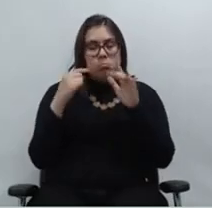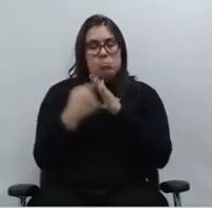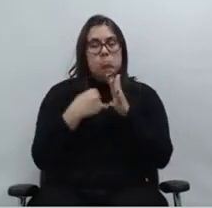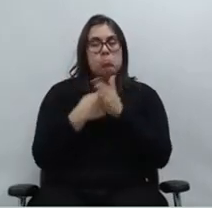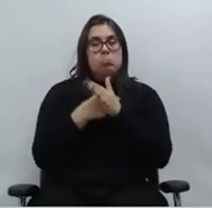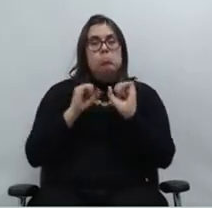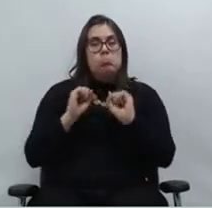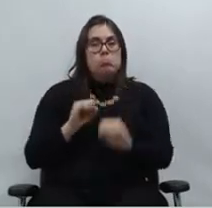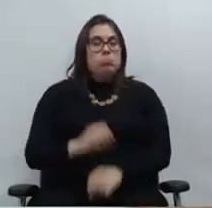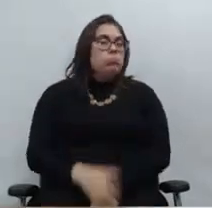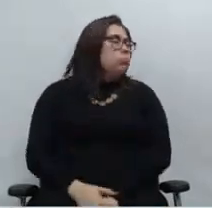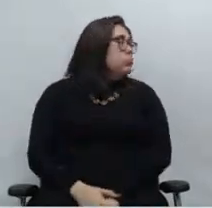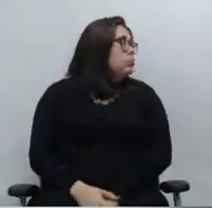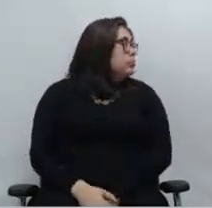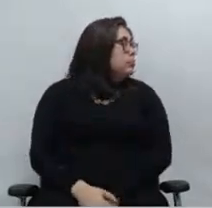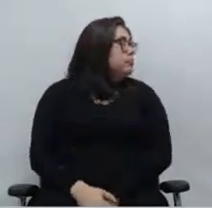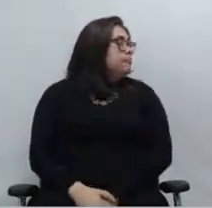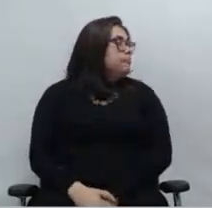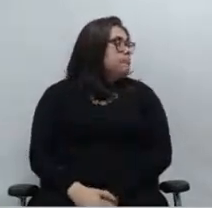Superior.